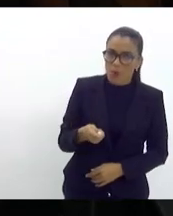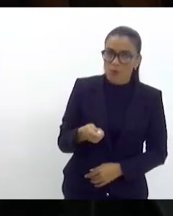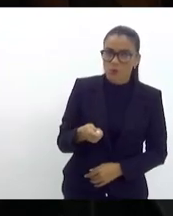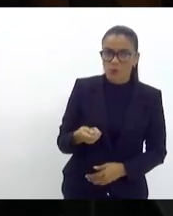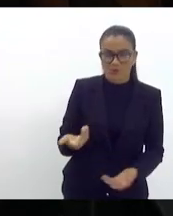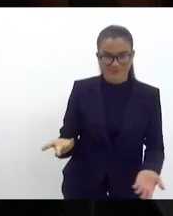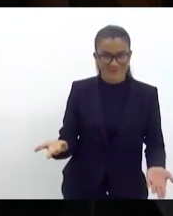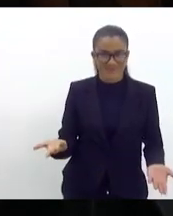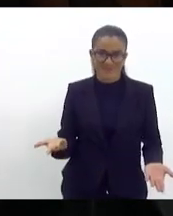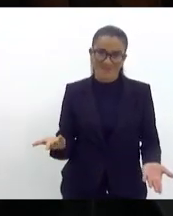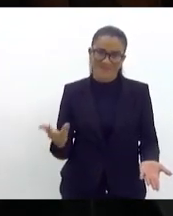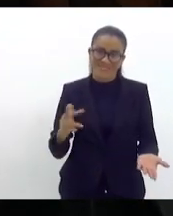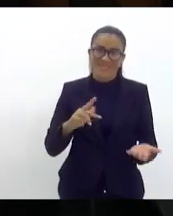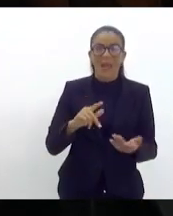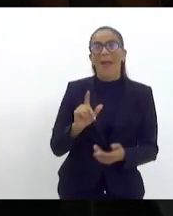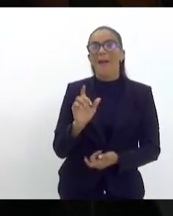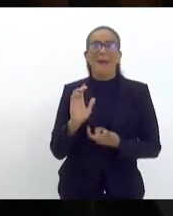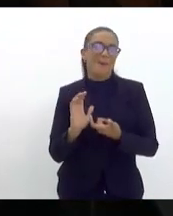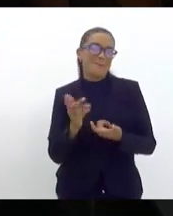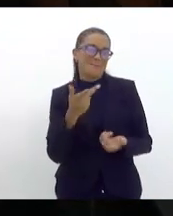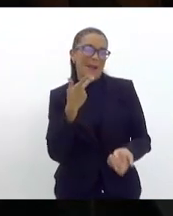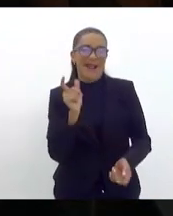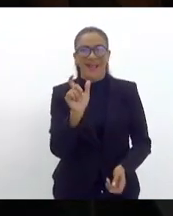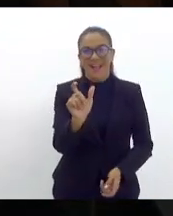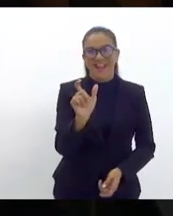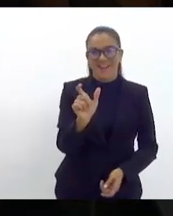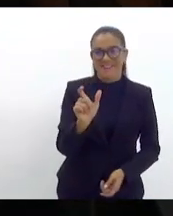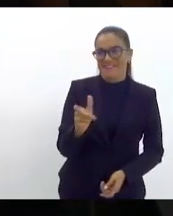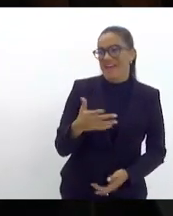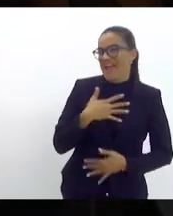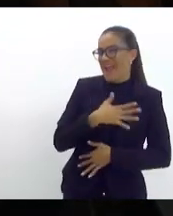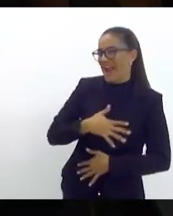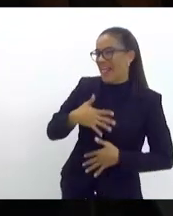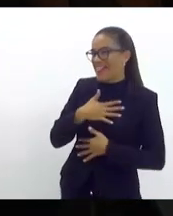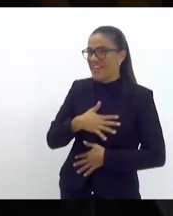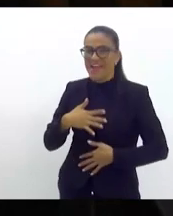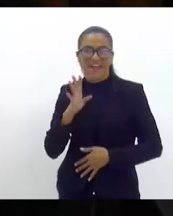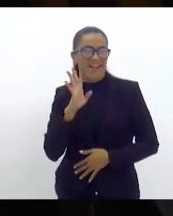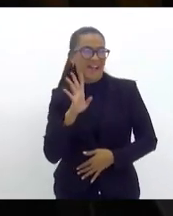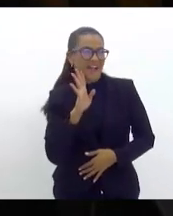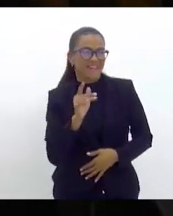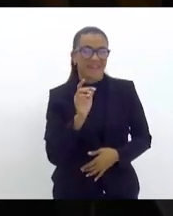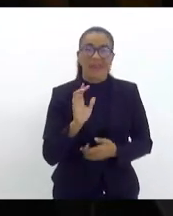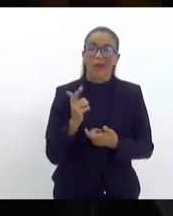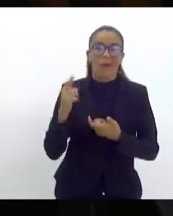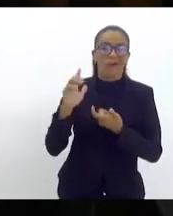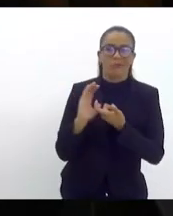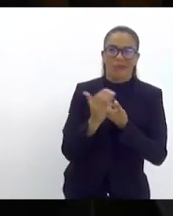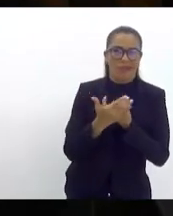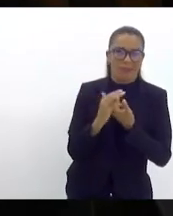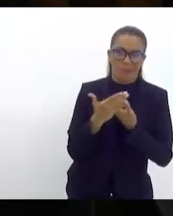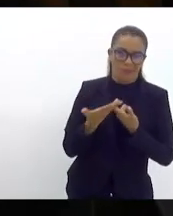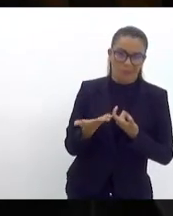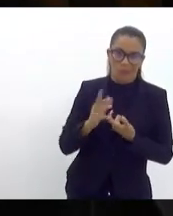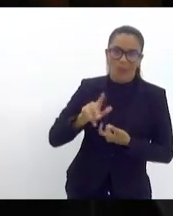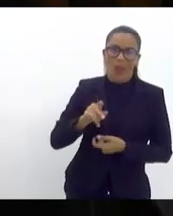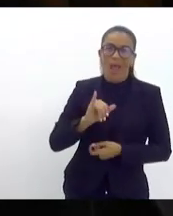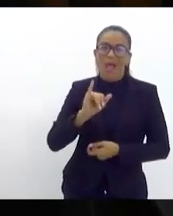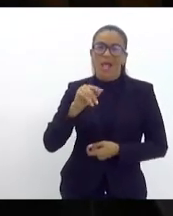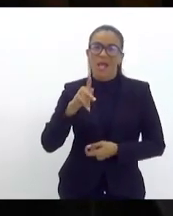seria outro adjetivo Amado agradável e não imposto